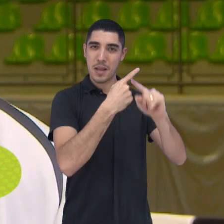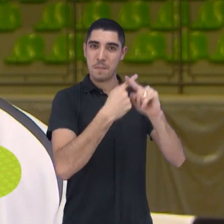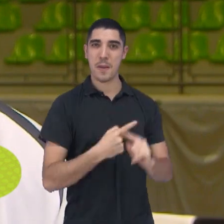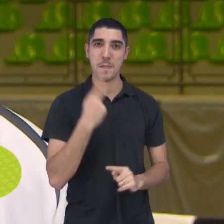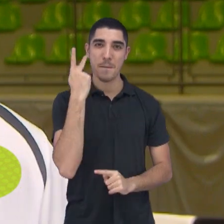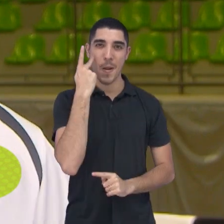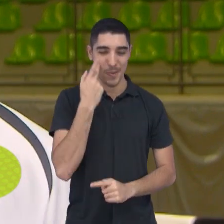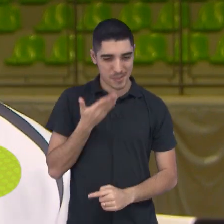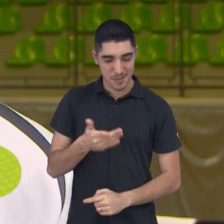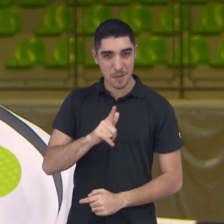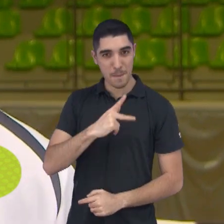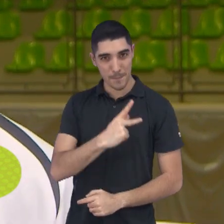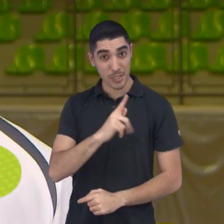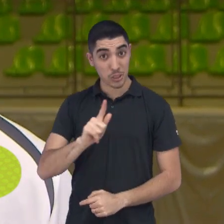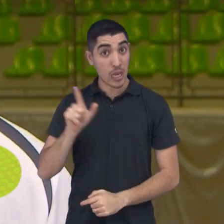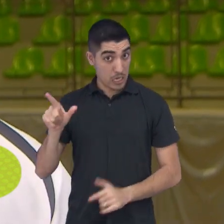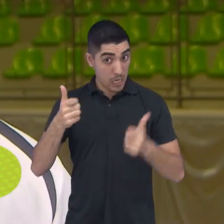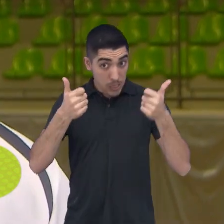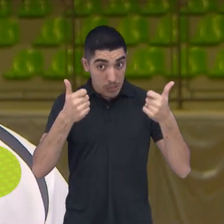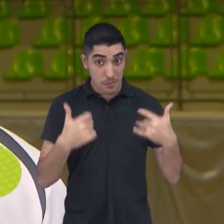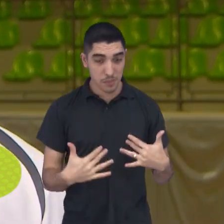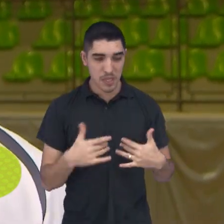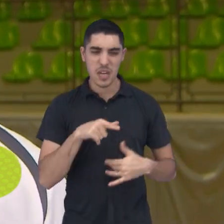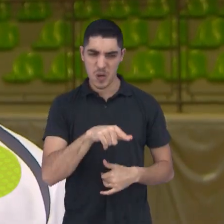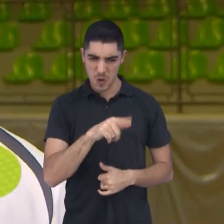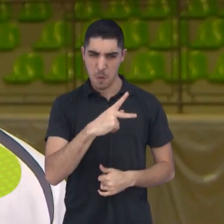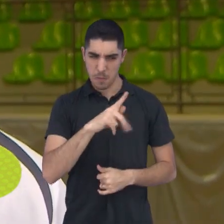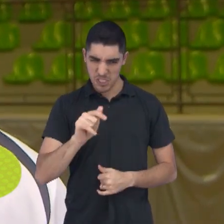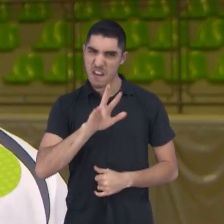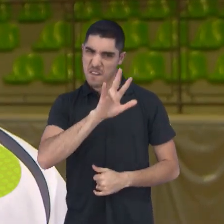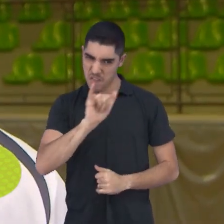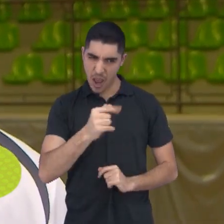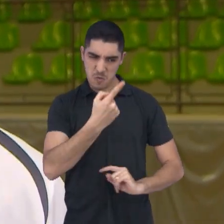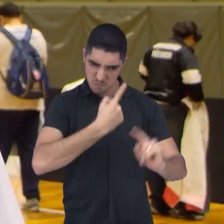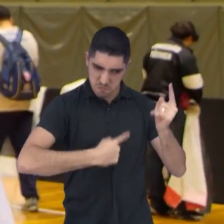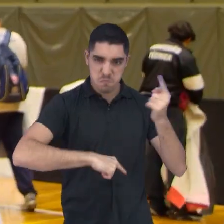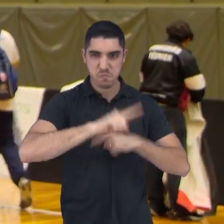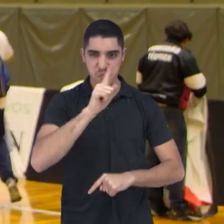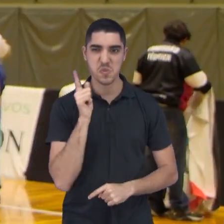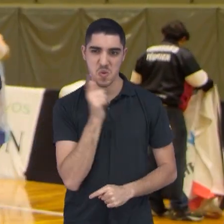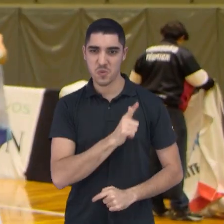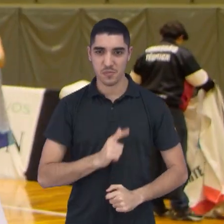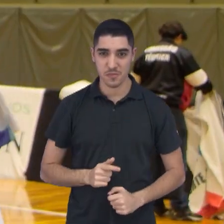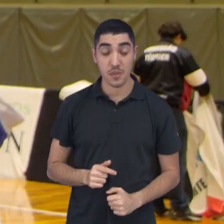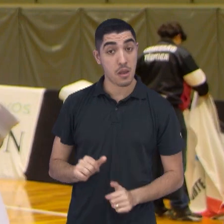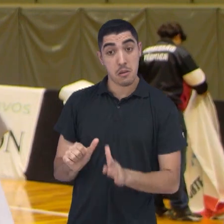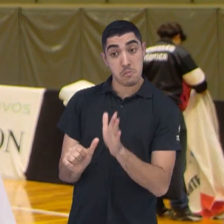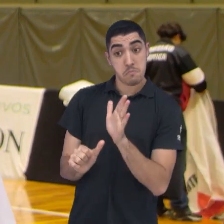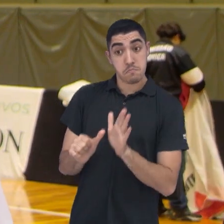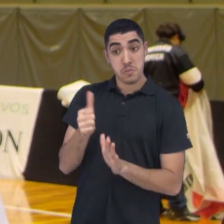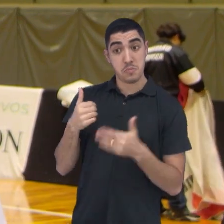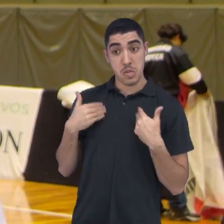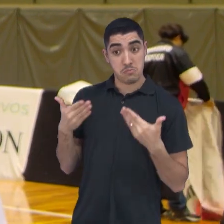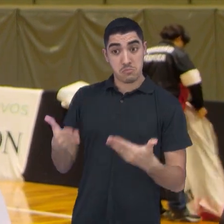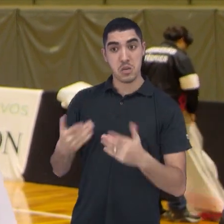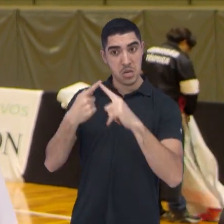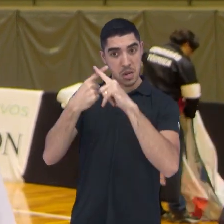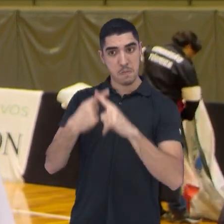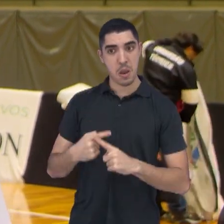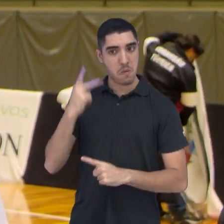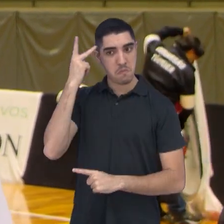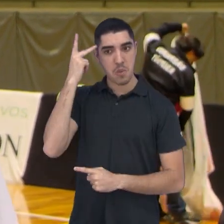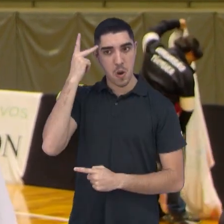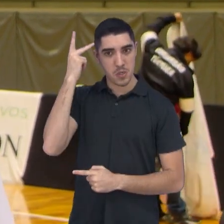paulistas. E ele já vislumbra o sucesso do time durante a temporada. É a primeira vez que a gente está jogando no Campeonato Paulista, divisão especial. O